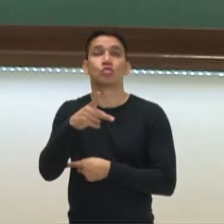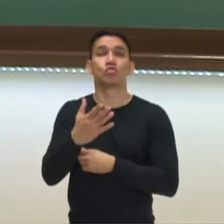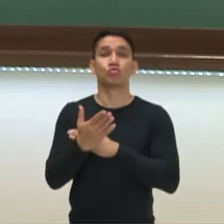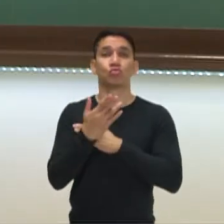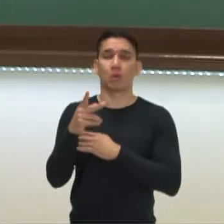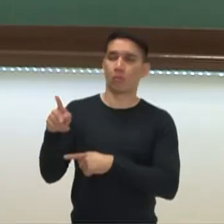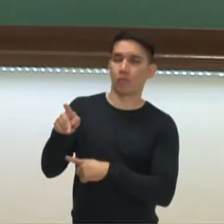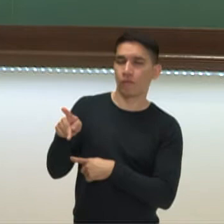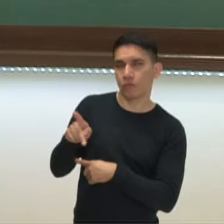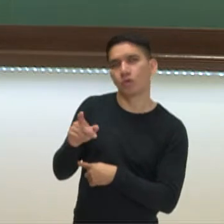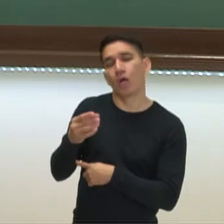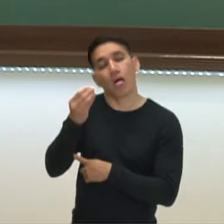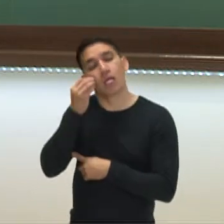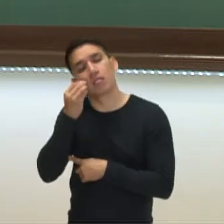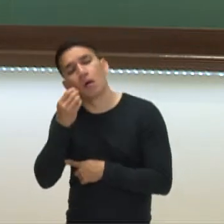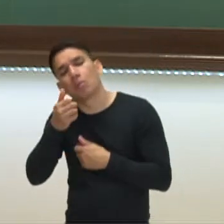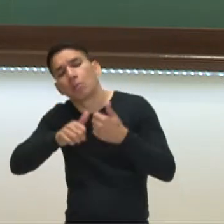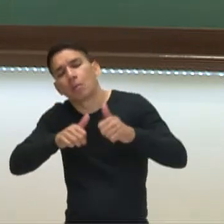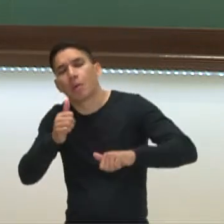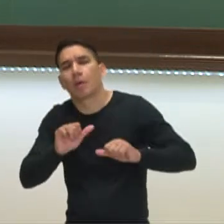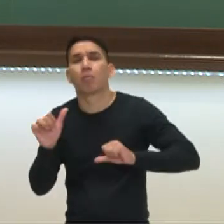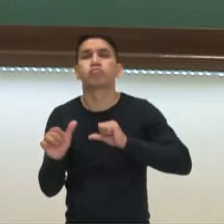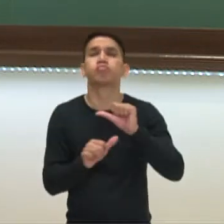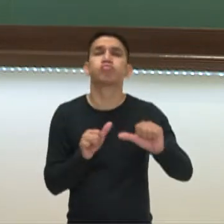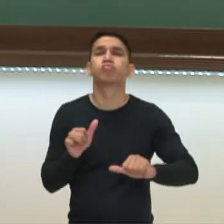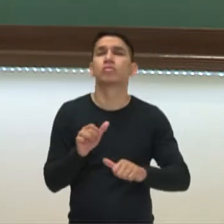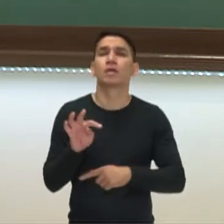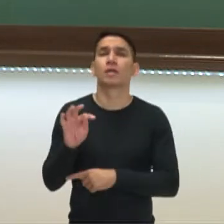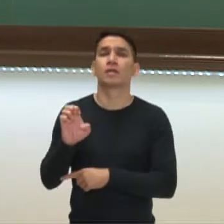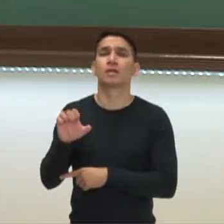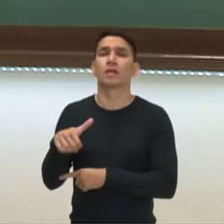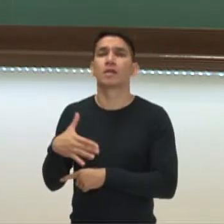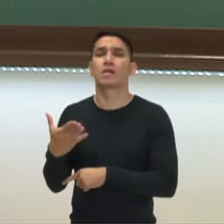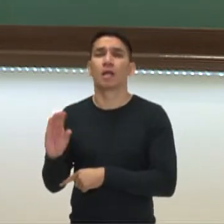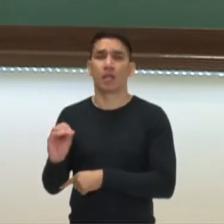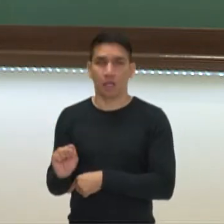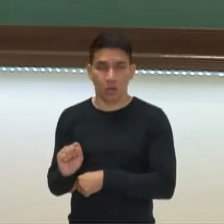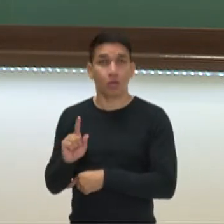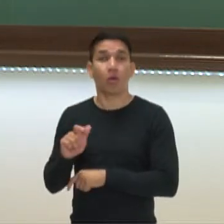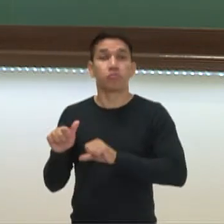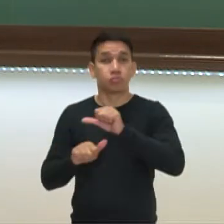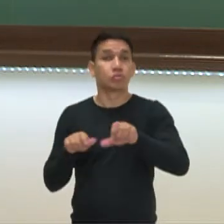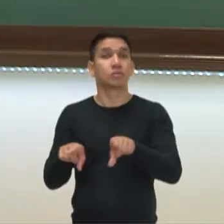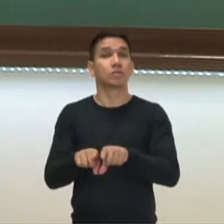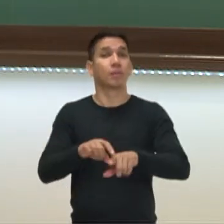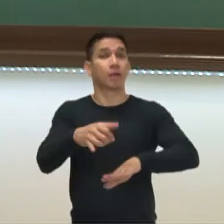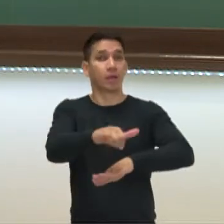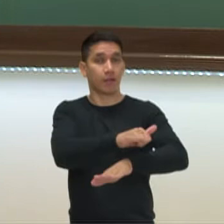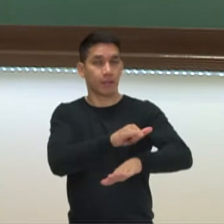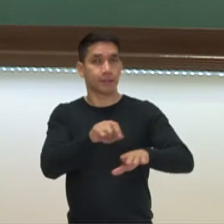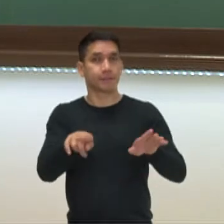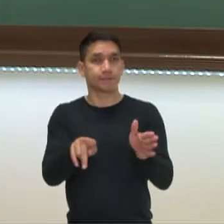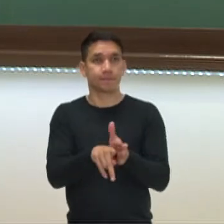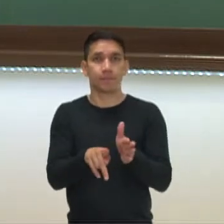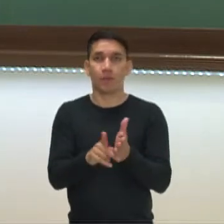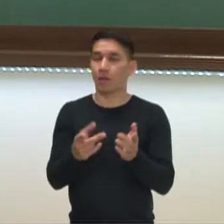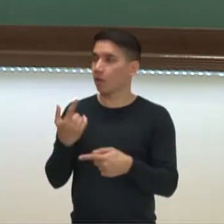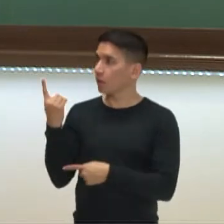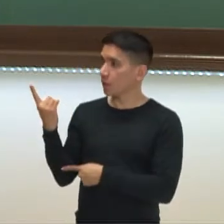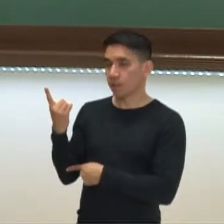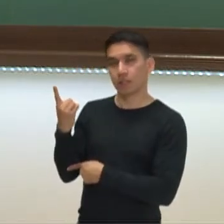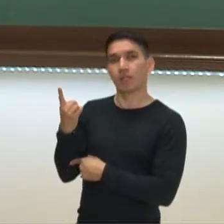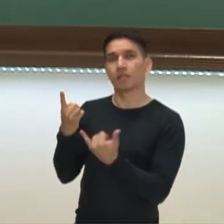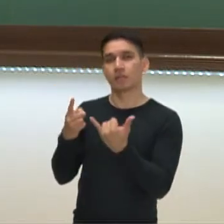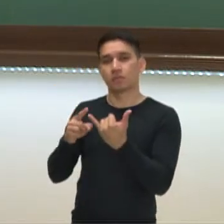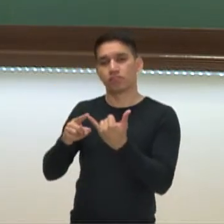você verificar que alterando a tensão e alterando, você altera a corrente, né, no resistor, e você pode